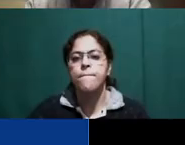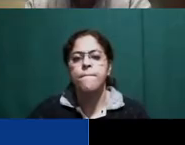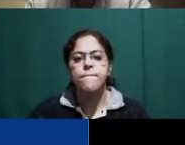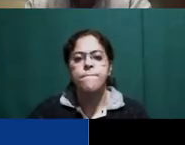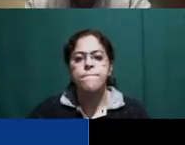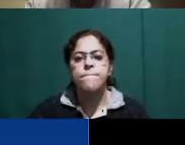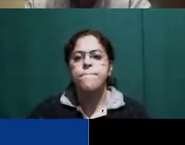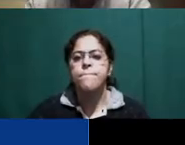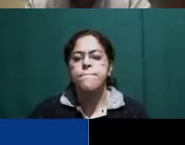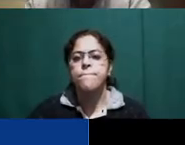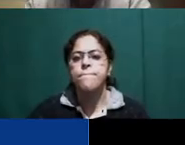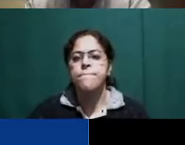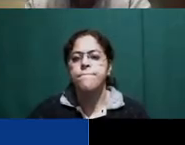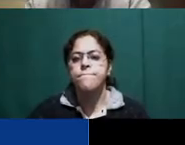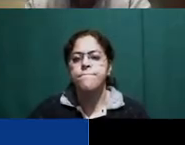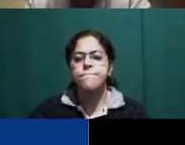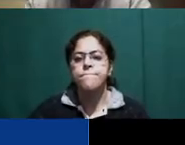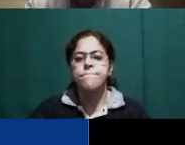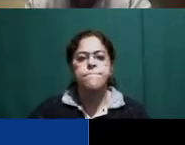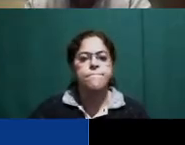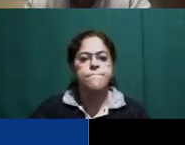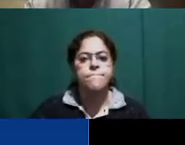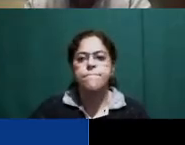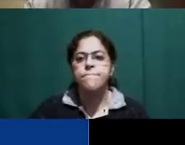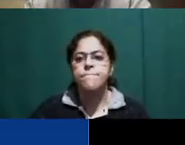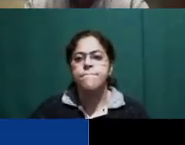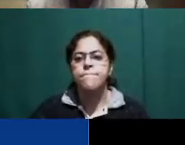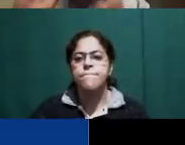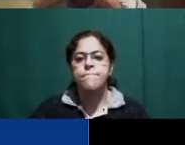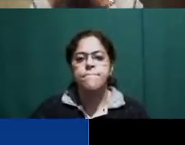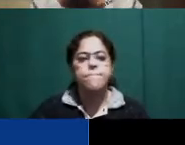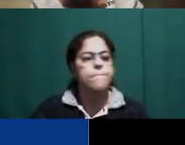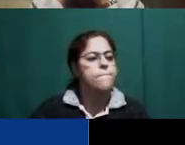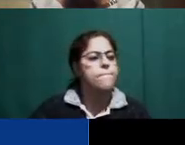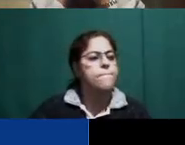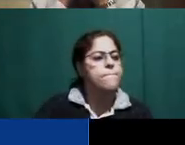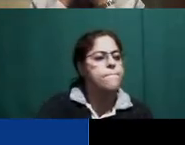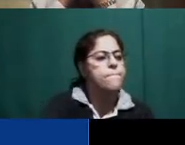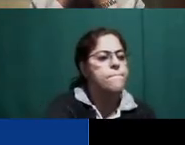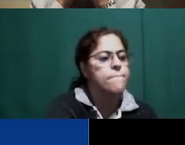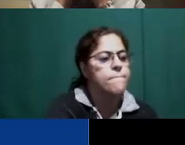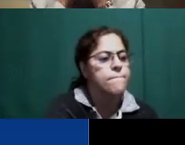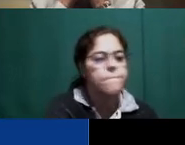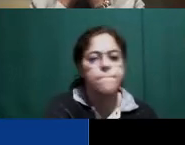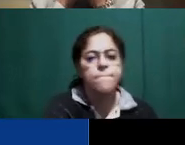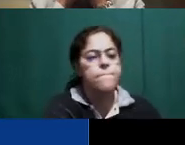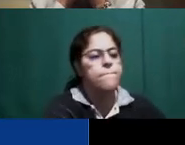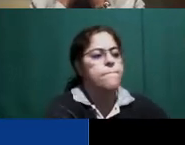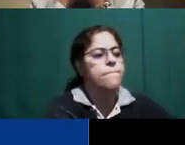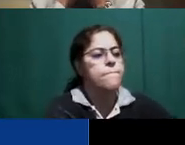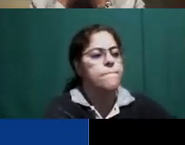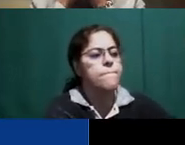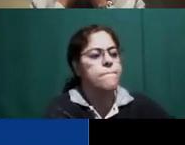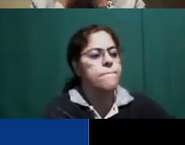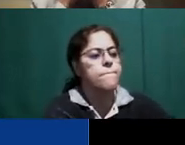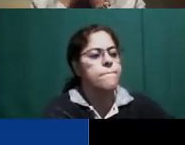músculos suboccipitais, que ficam embaixo aqui da nossa nuca, eles dão muita dor, sabe? São músculos bastante